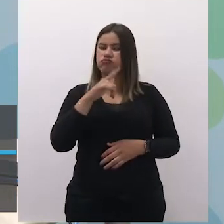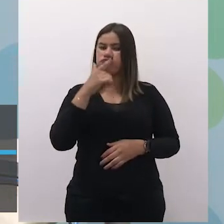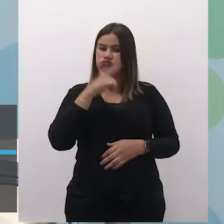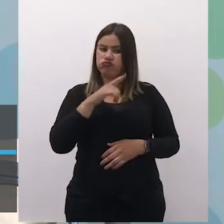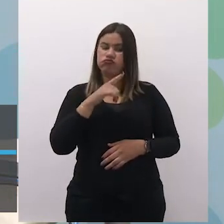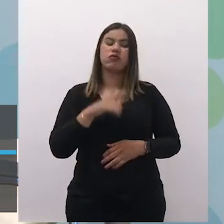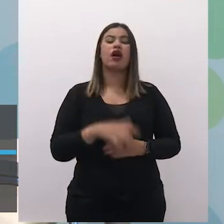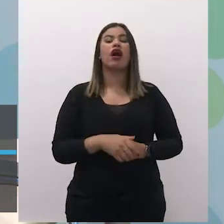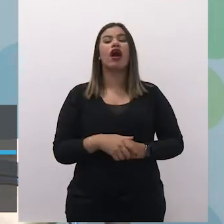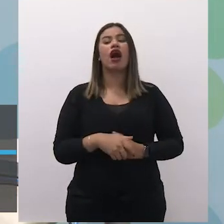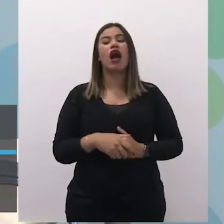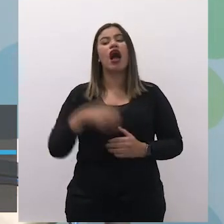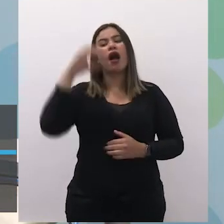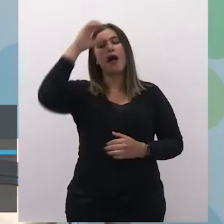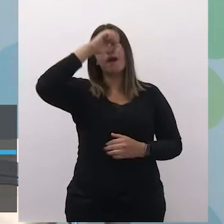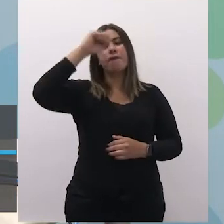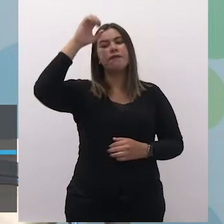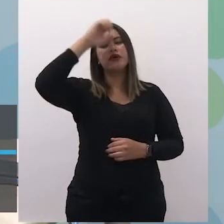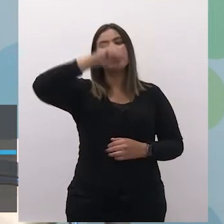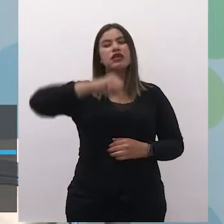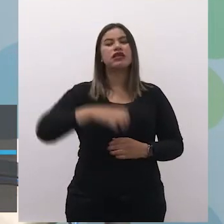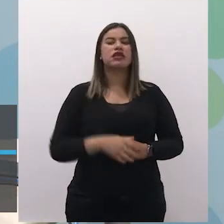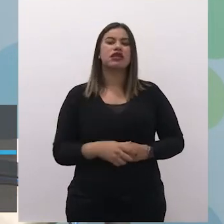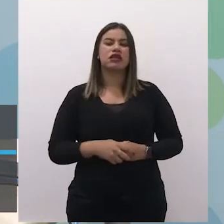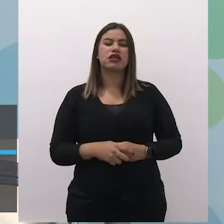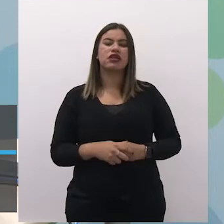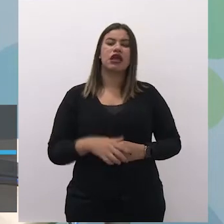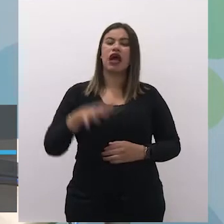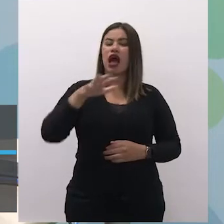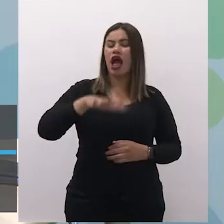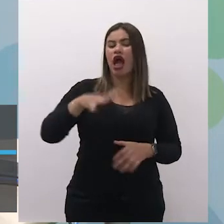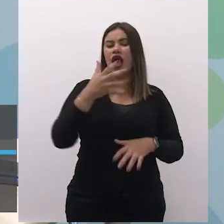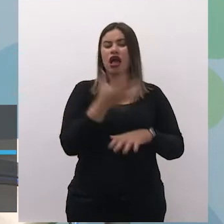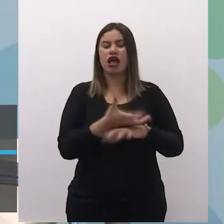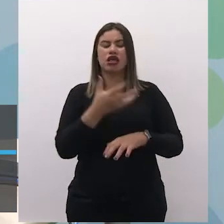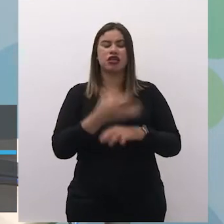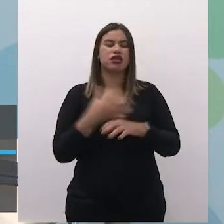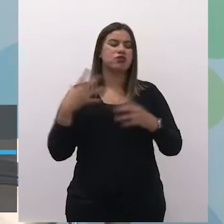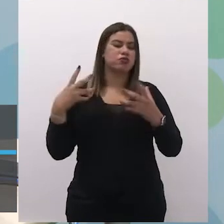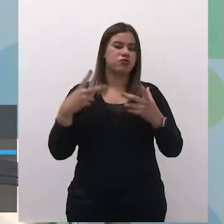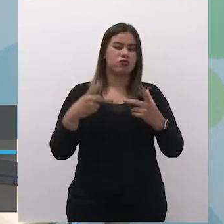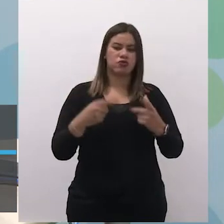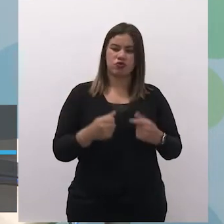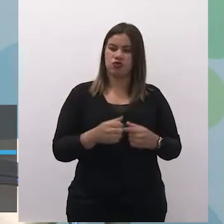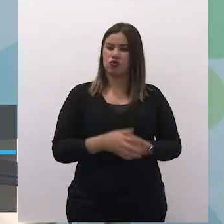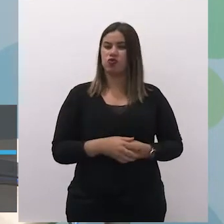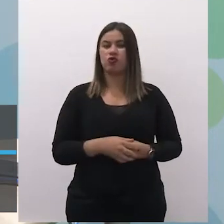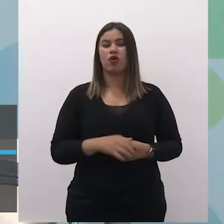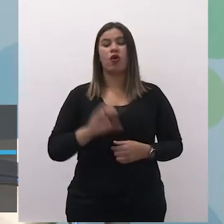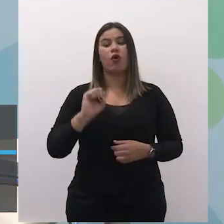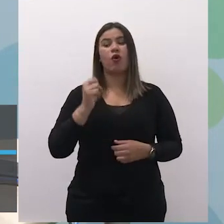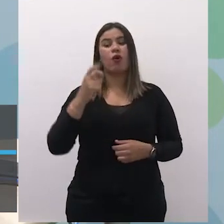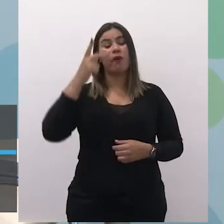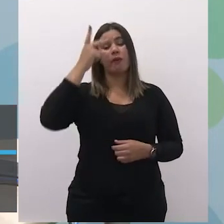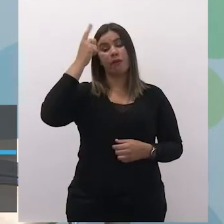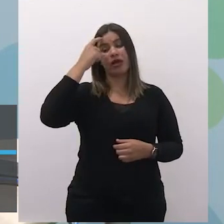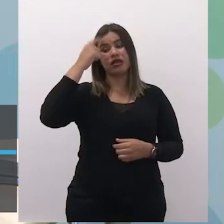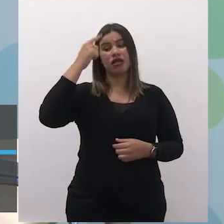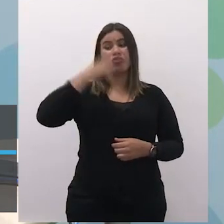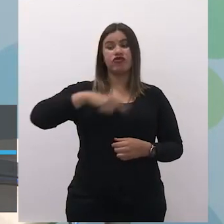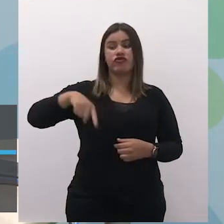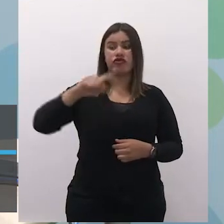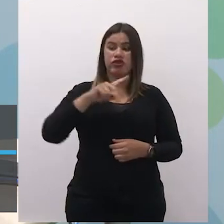de conhecimentos, em todas as áreas, né, da vida dele, ou mesmo pensando em nós,